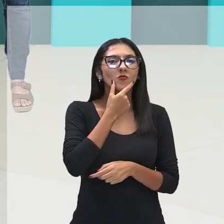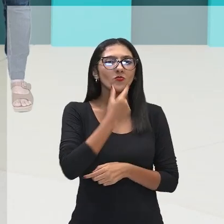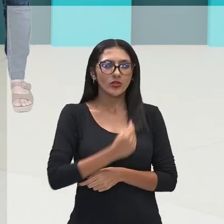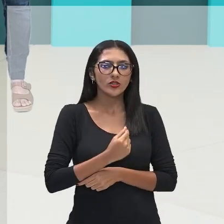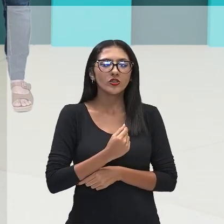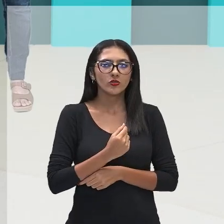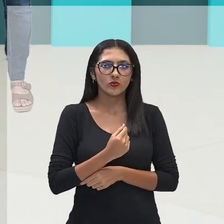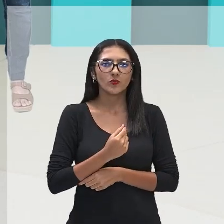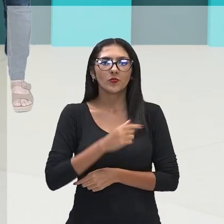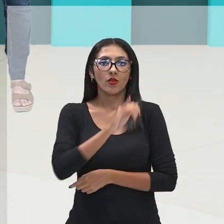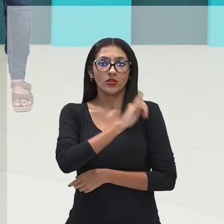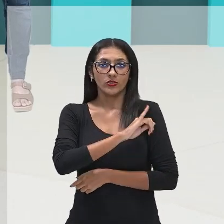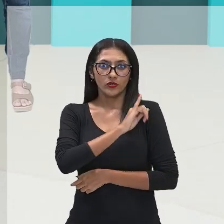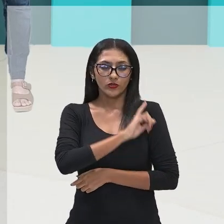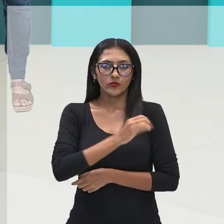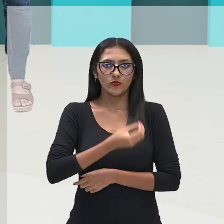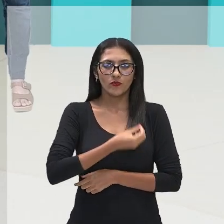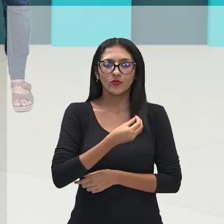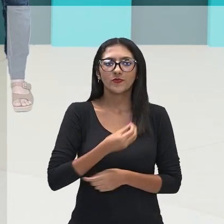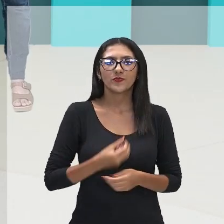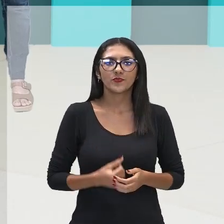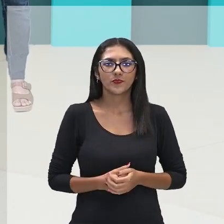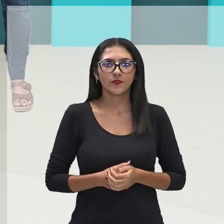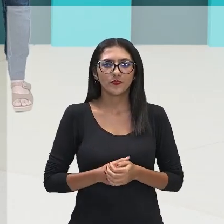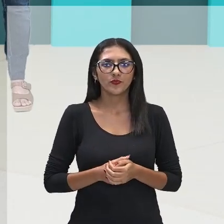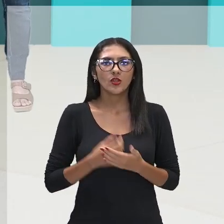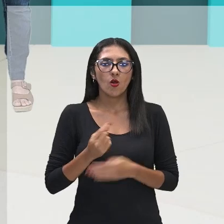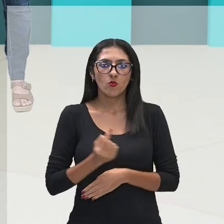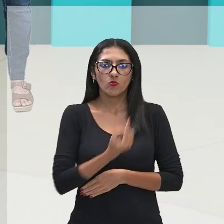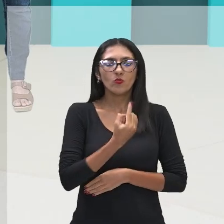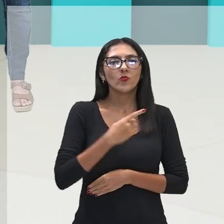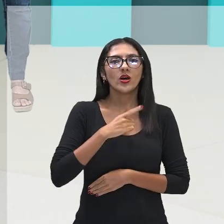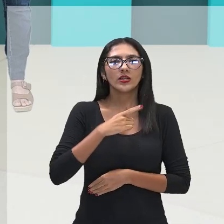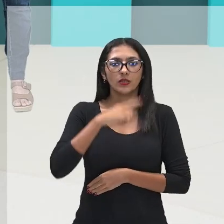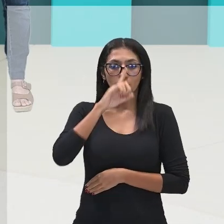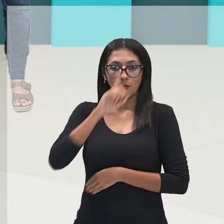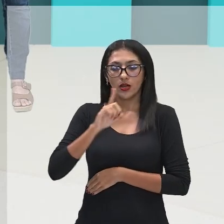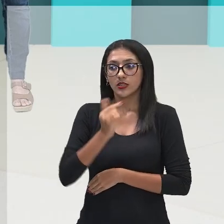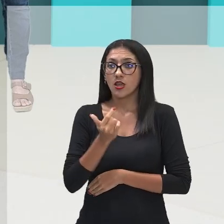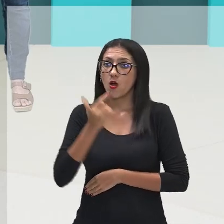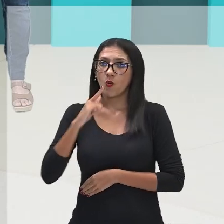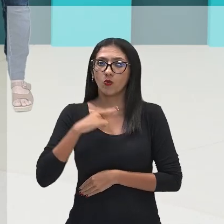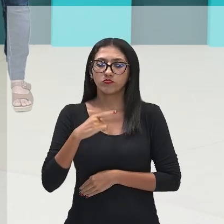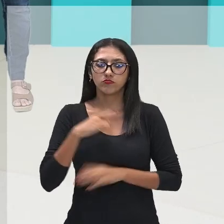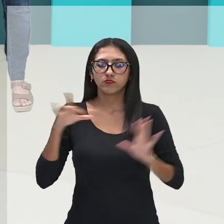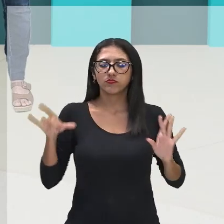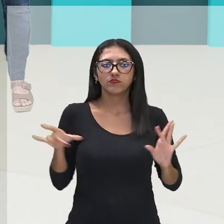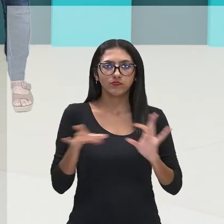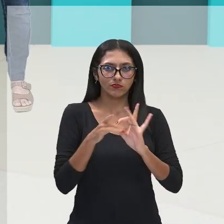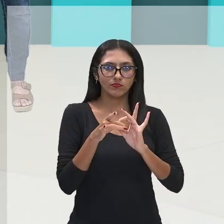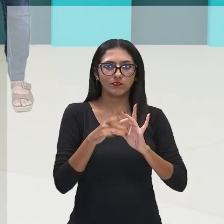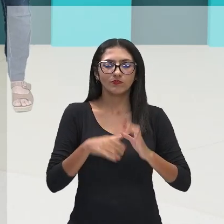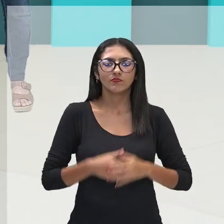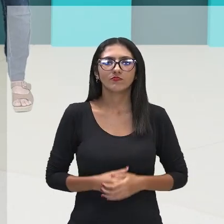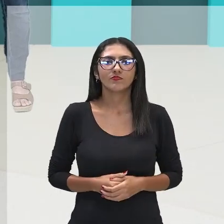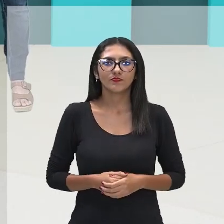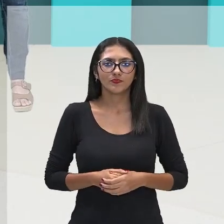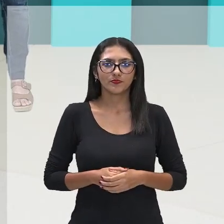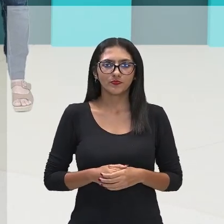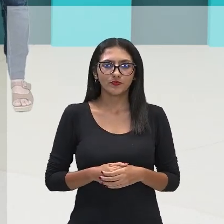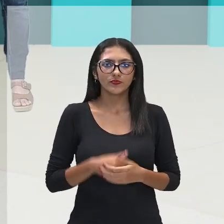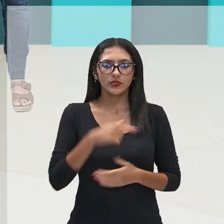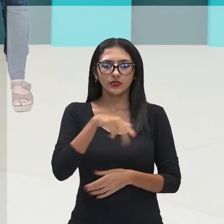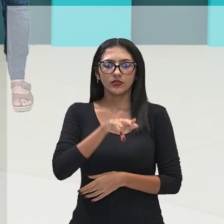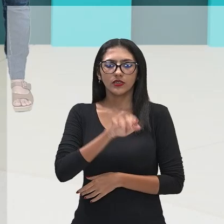essa relação em que uma comanda e a outra obedece é o que nós chamamos de oração subordinada. Que amei